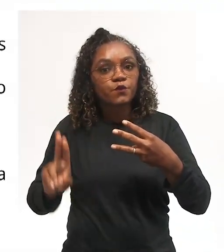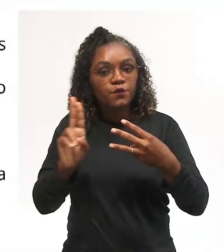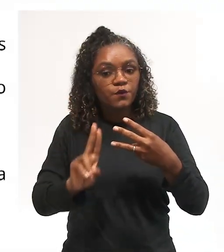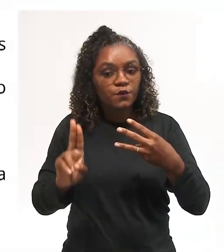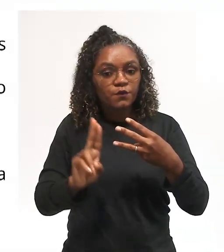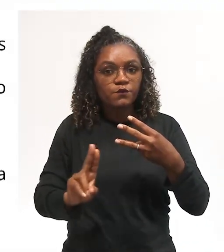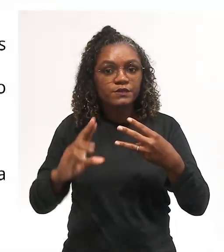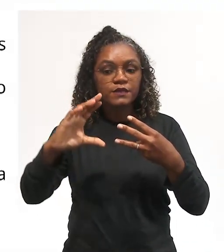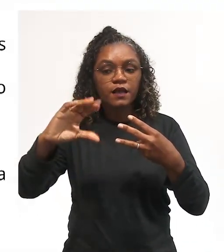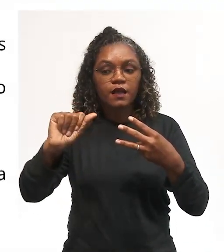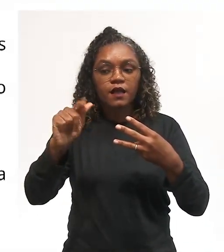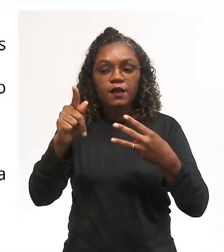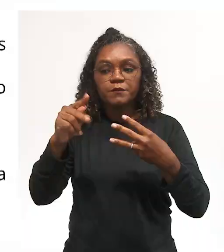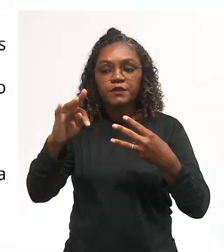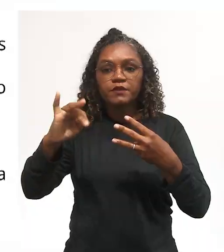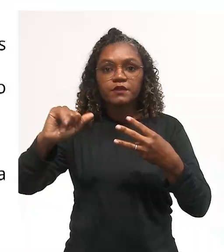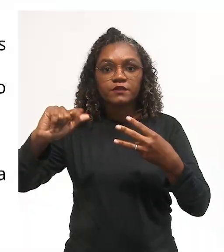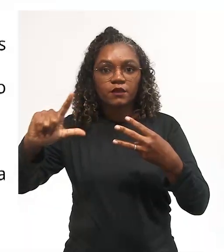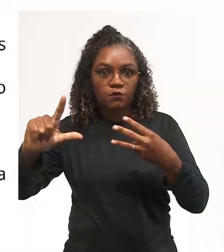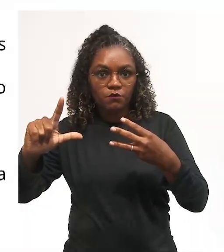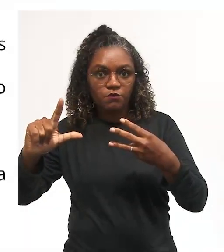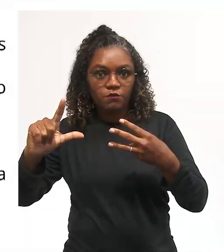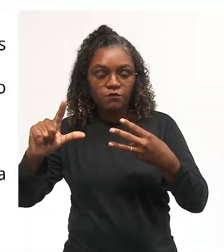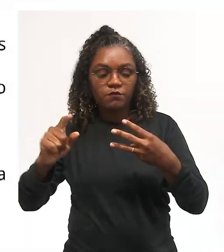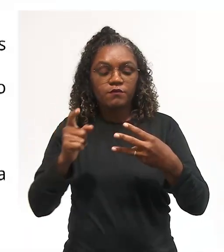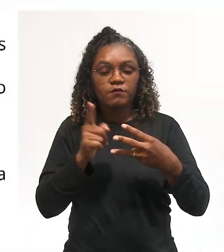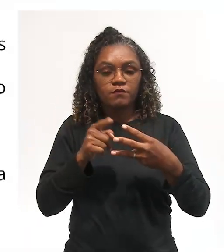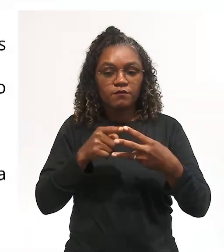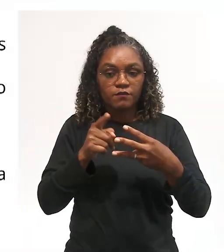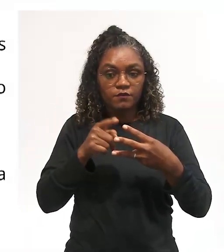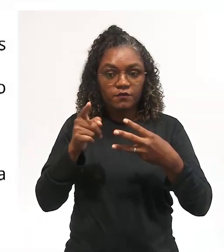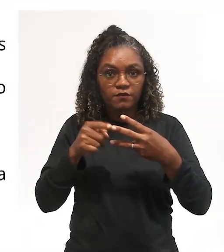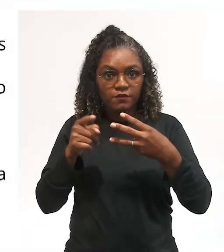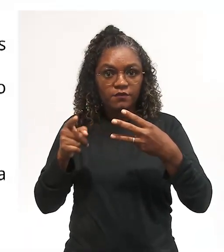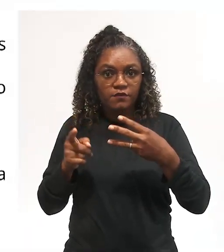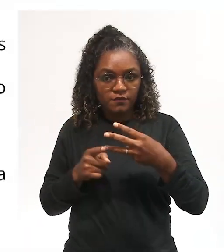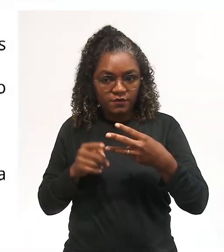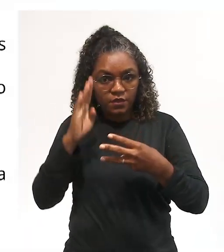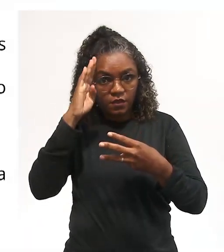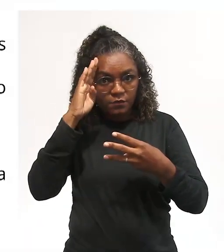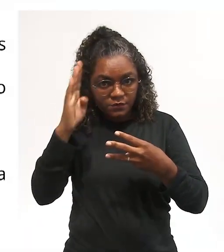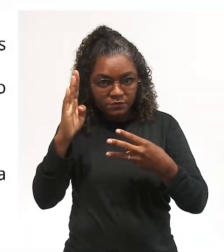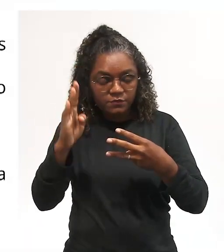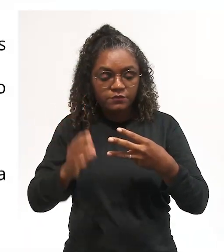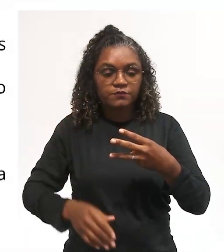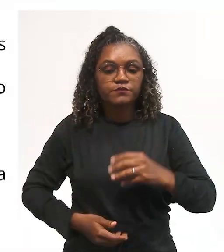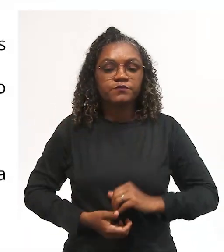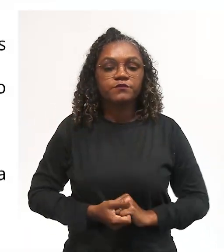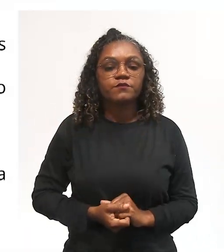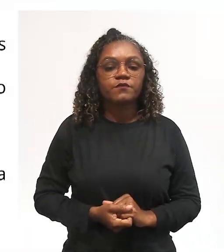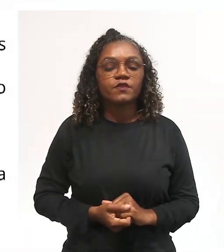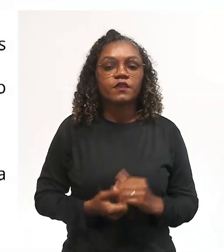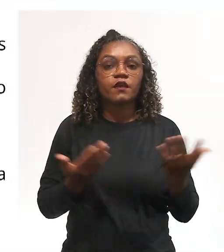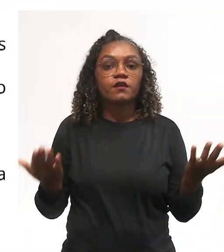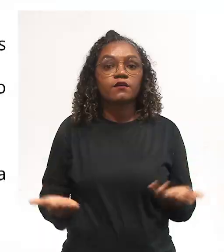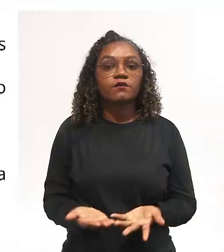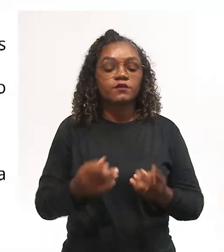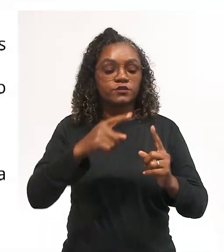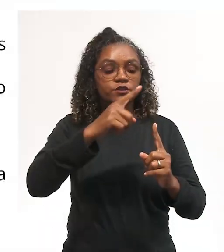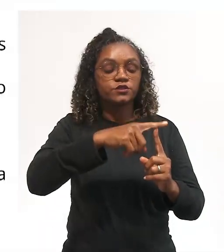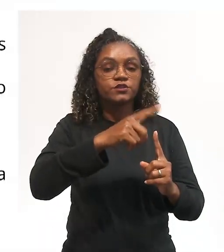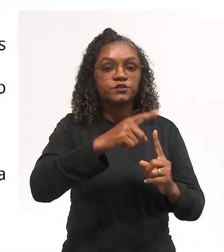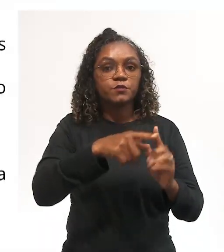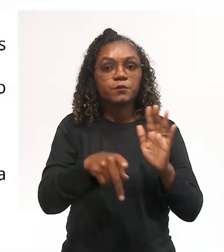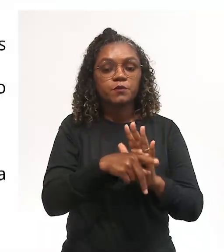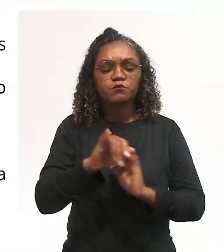para capital: valor presente, valor atual ou principal. Tipos de juros. Os